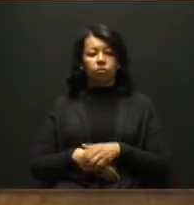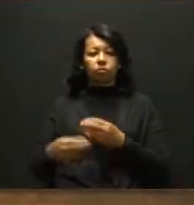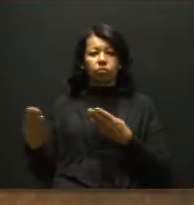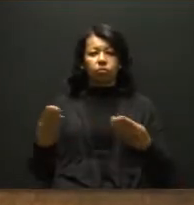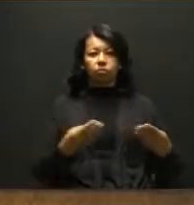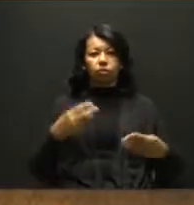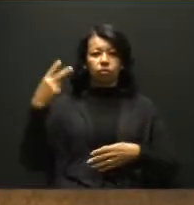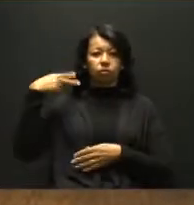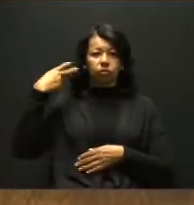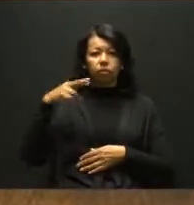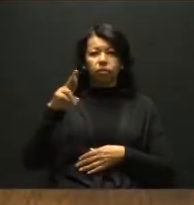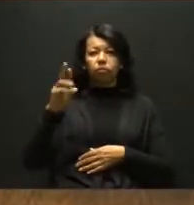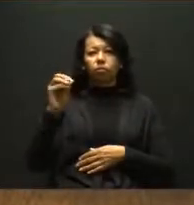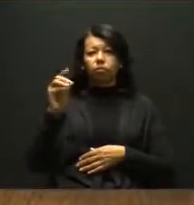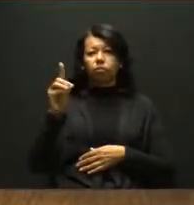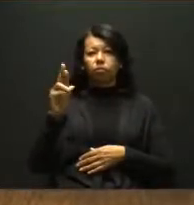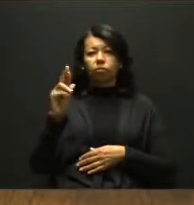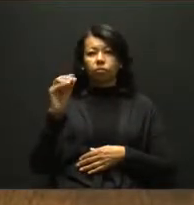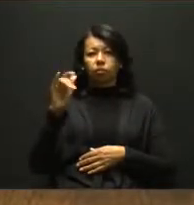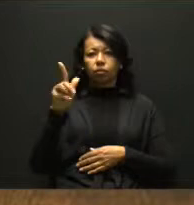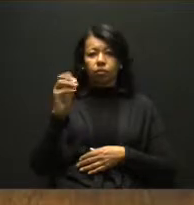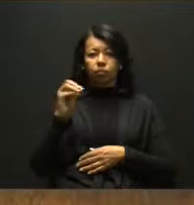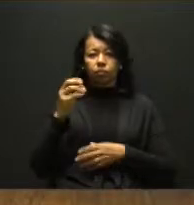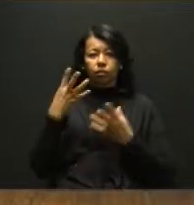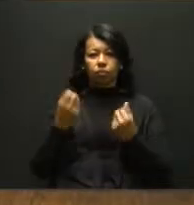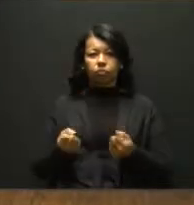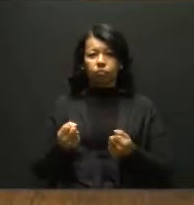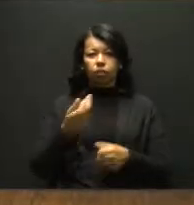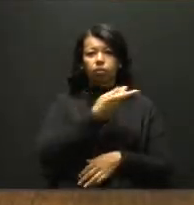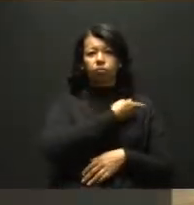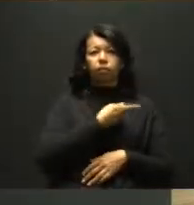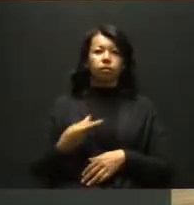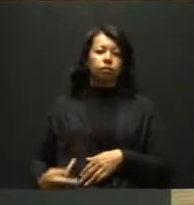rodrigo para poder assumir a presidência